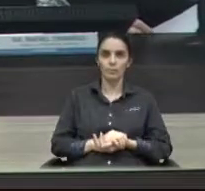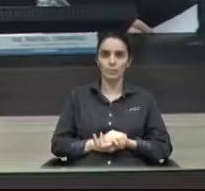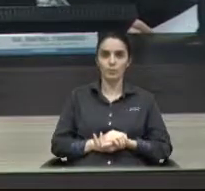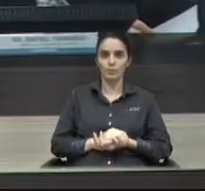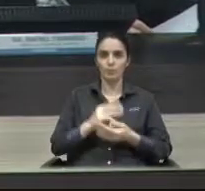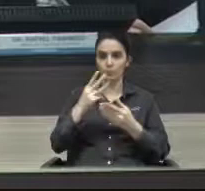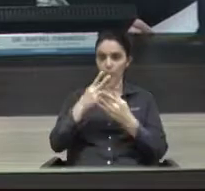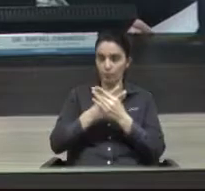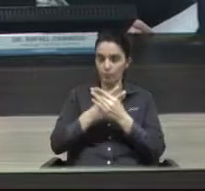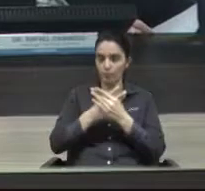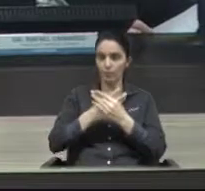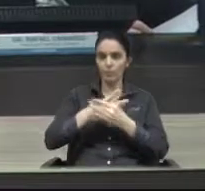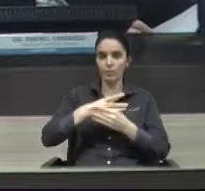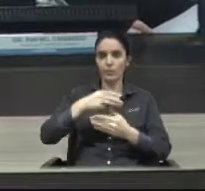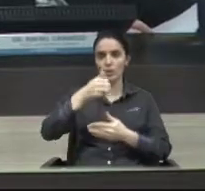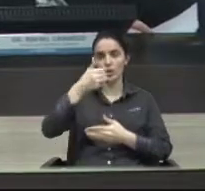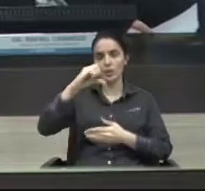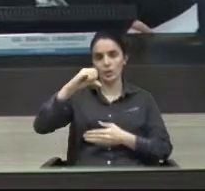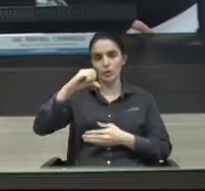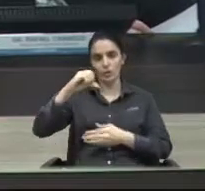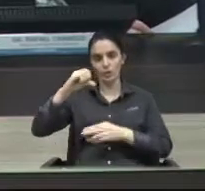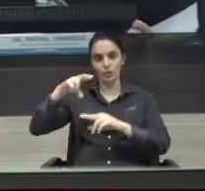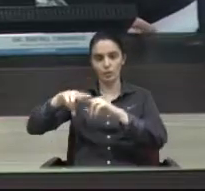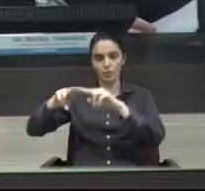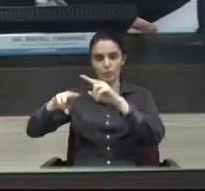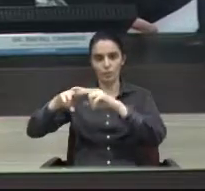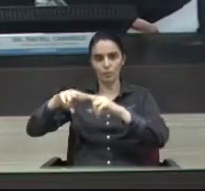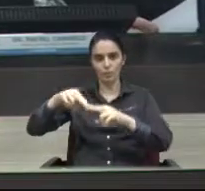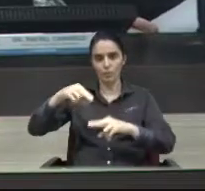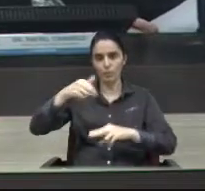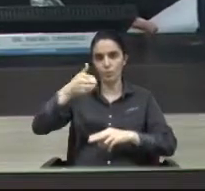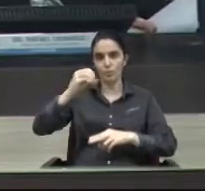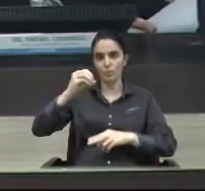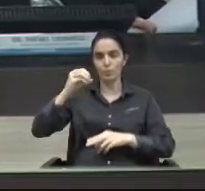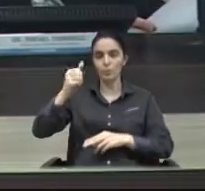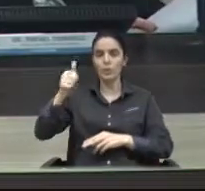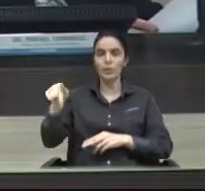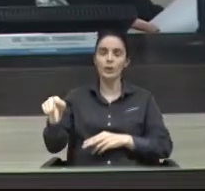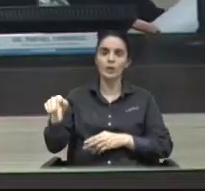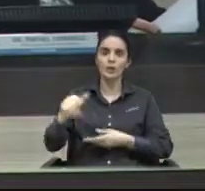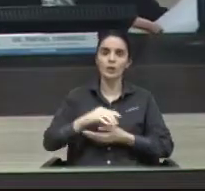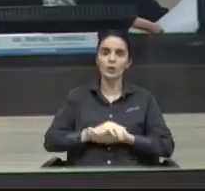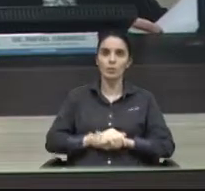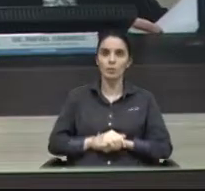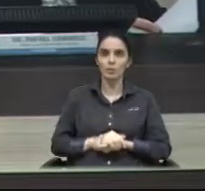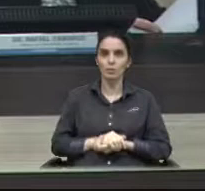vereador Vitório Bortolã, aos 19 de junho de 2017.